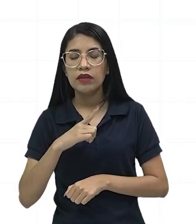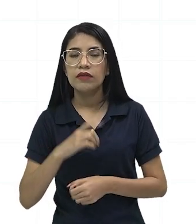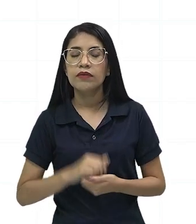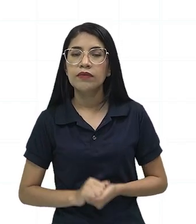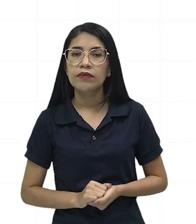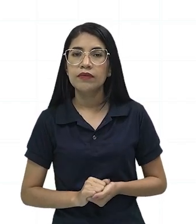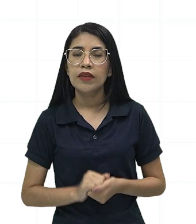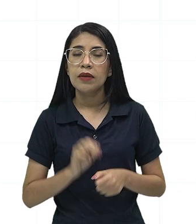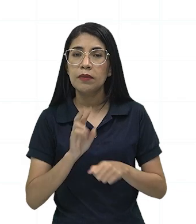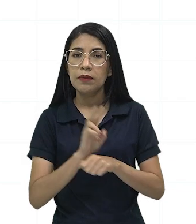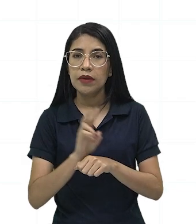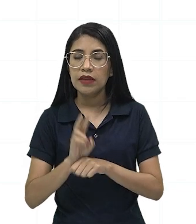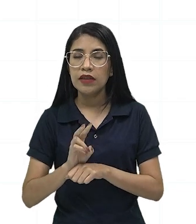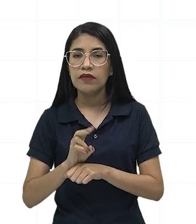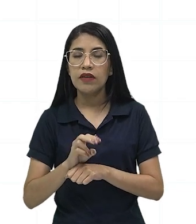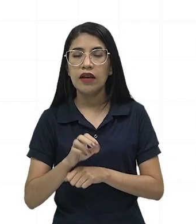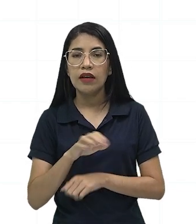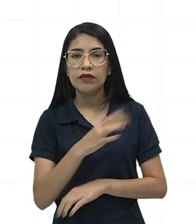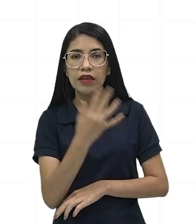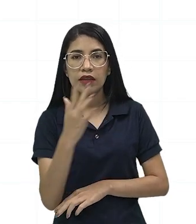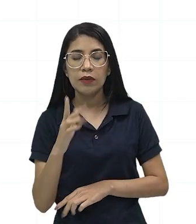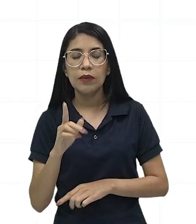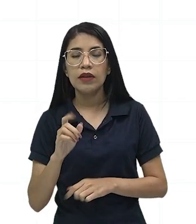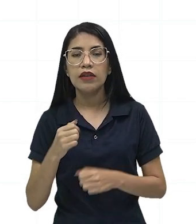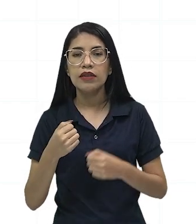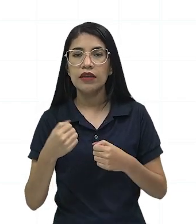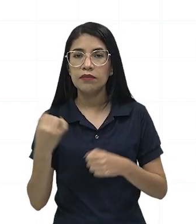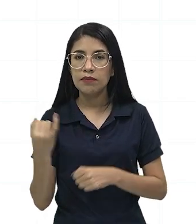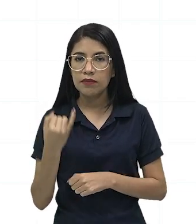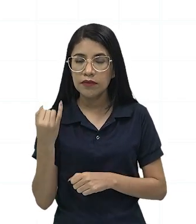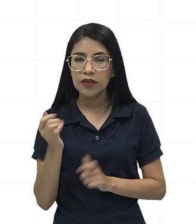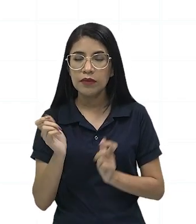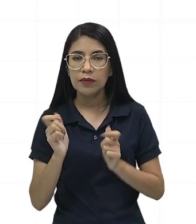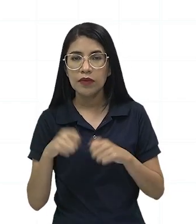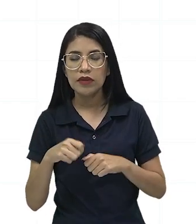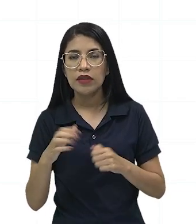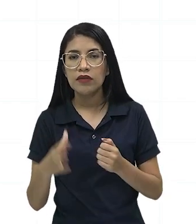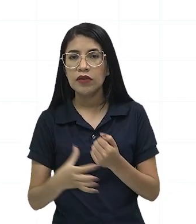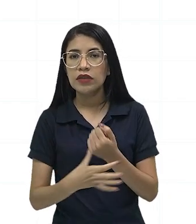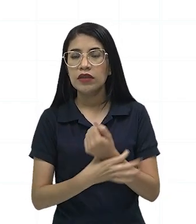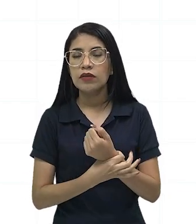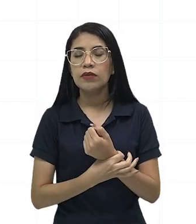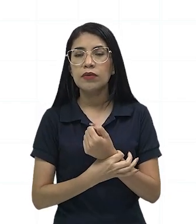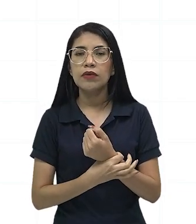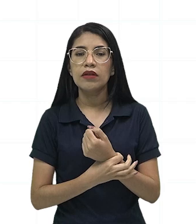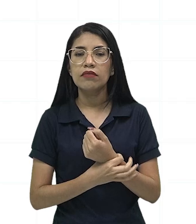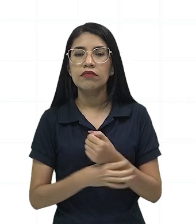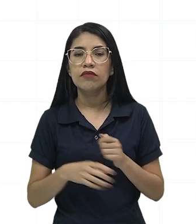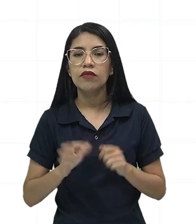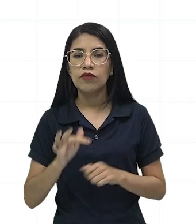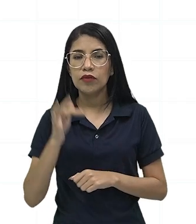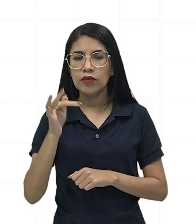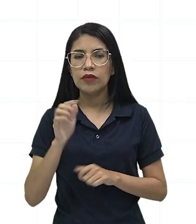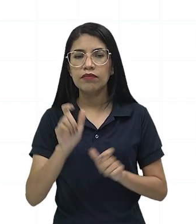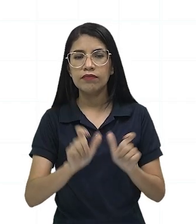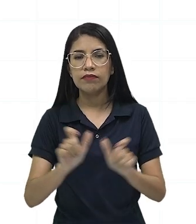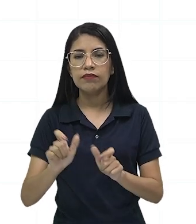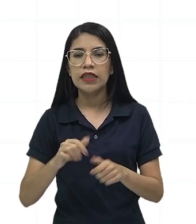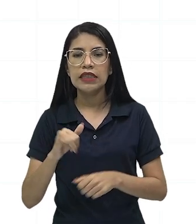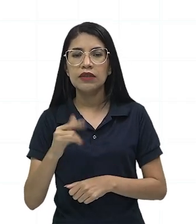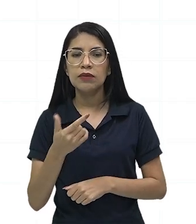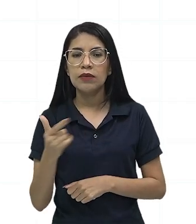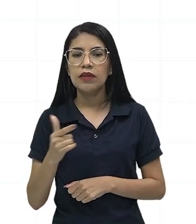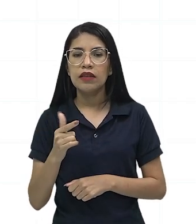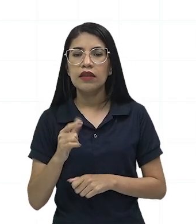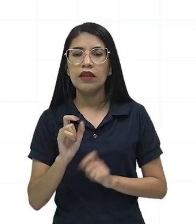todos. Preservar a natureza e seus recursos é crucial para assegurar um amanhã mais promissor. Sem a preservação